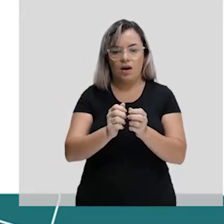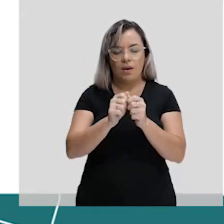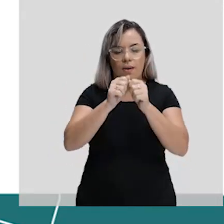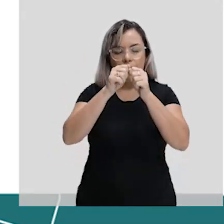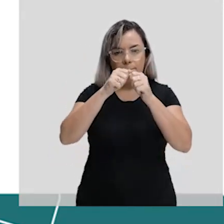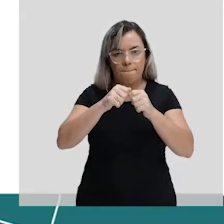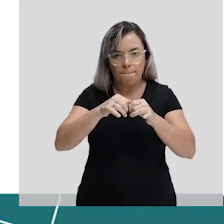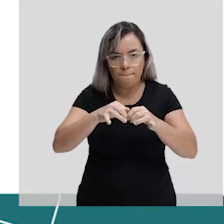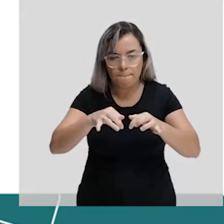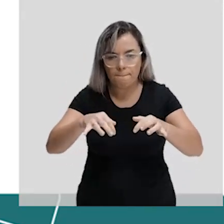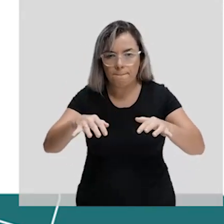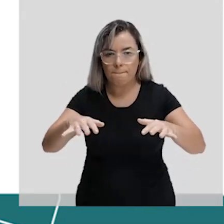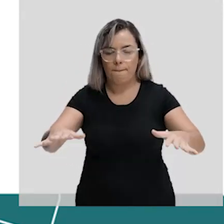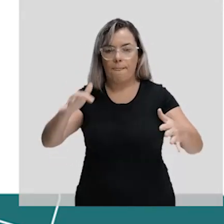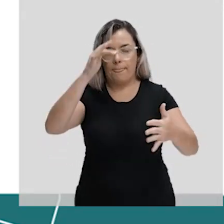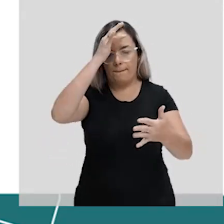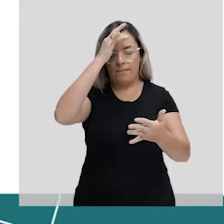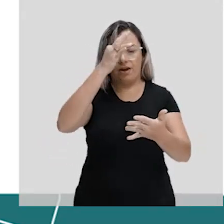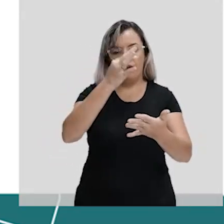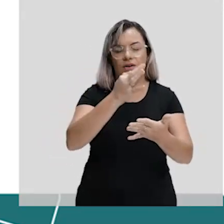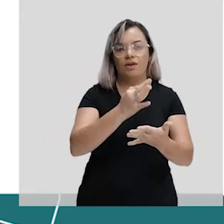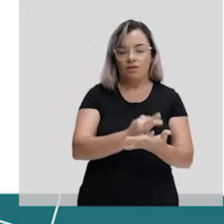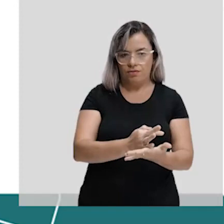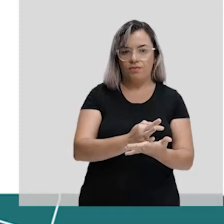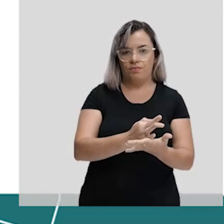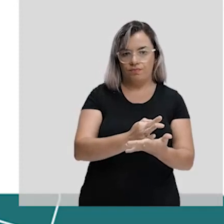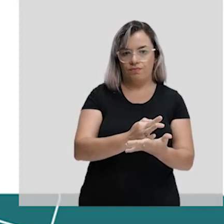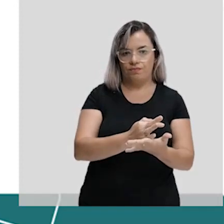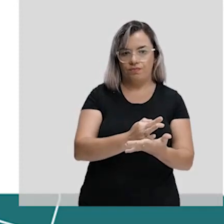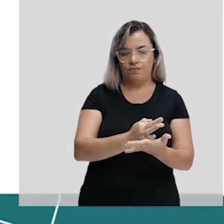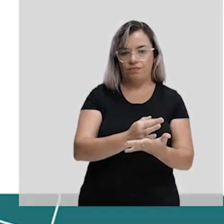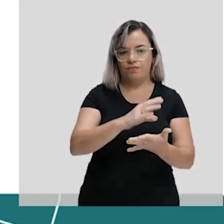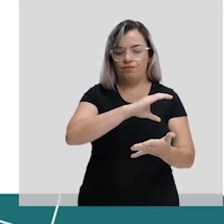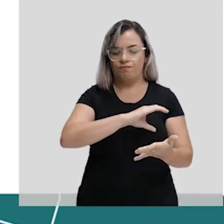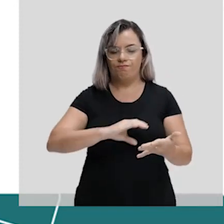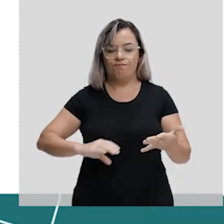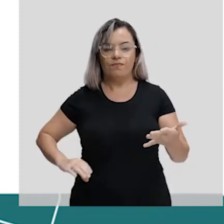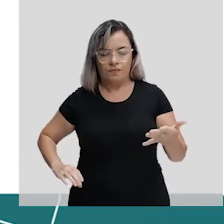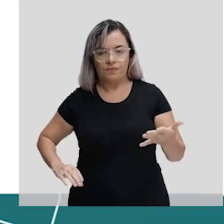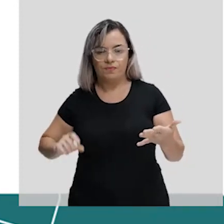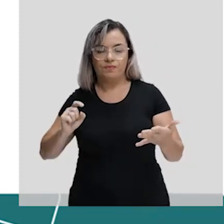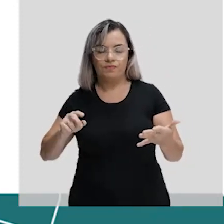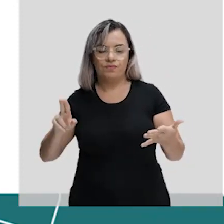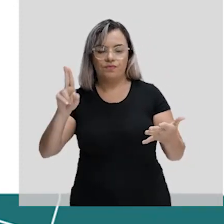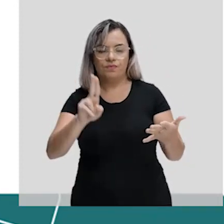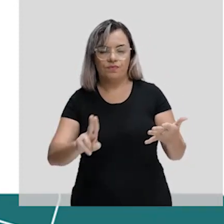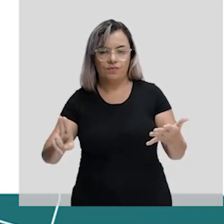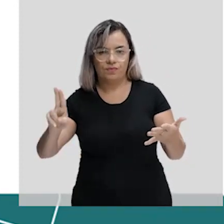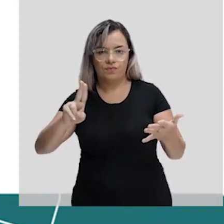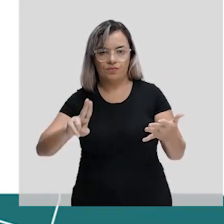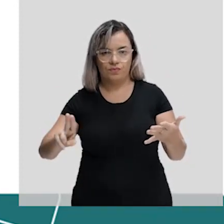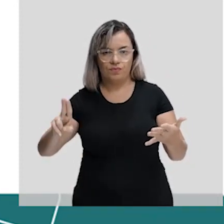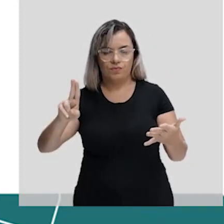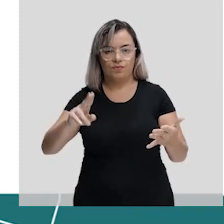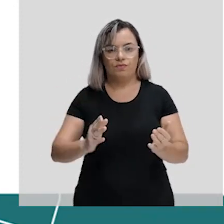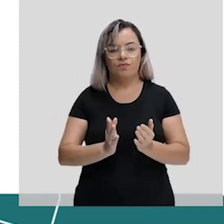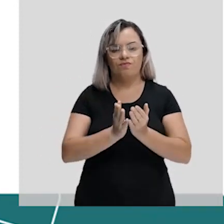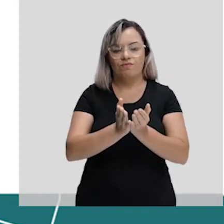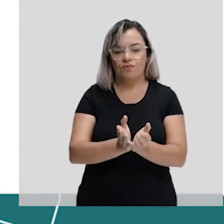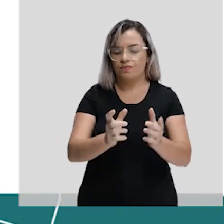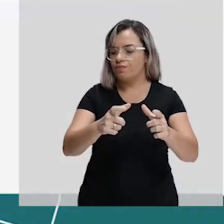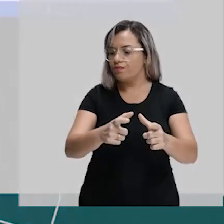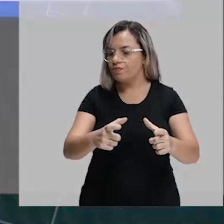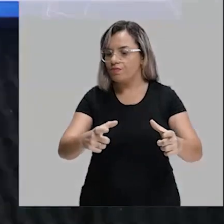A grande justificativa ideológica que os estados ibéricos utilizaram no movimento das grandes navegações,